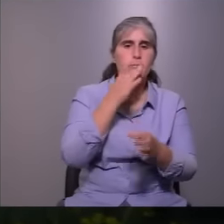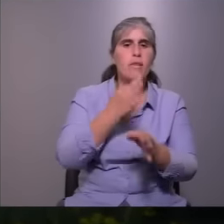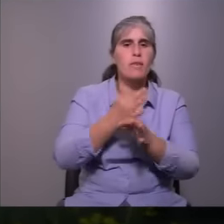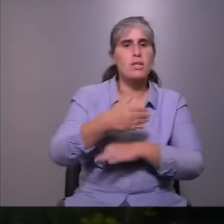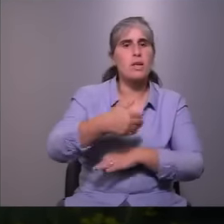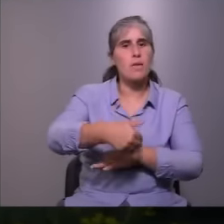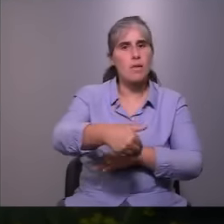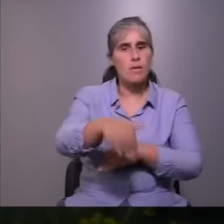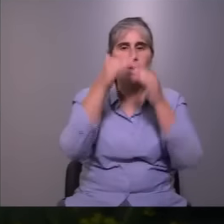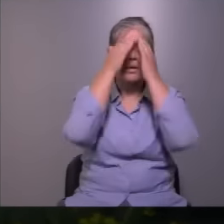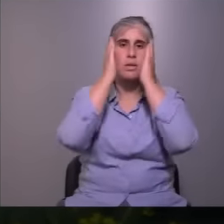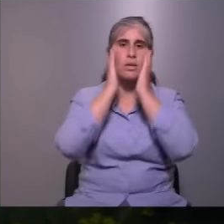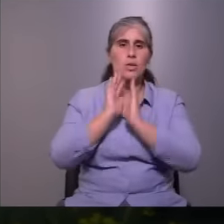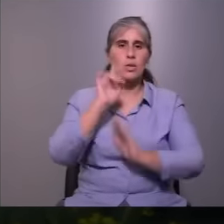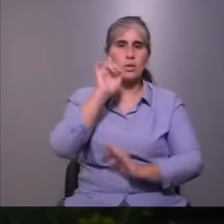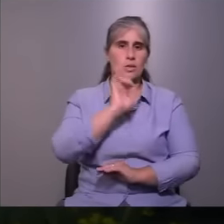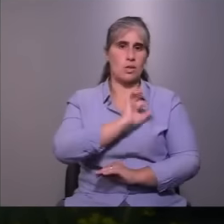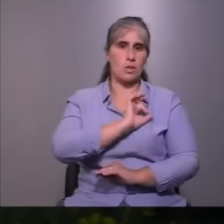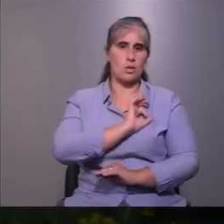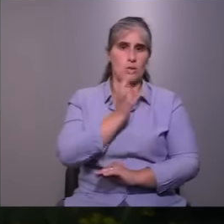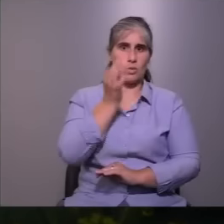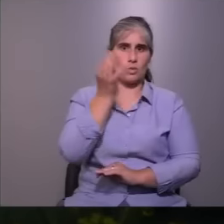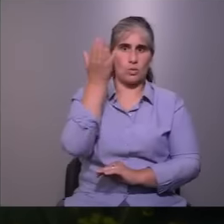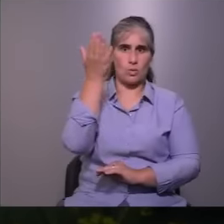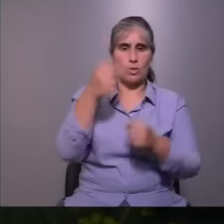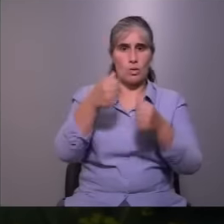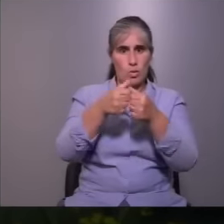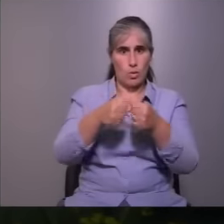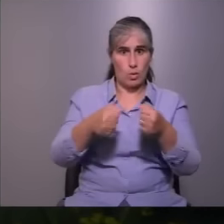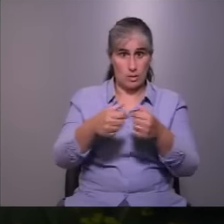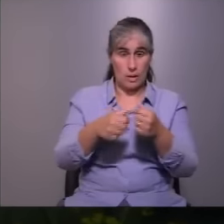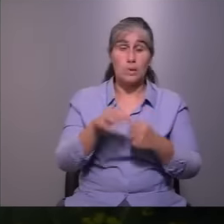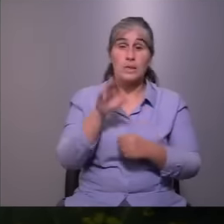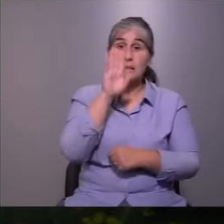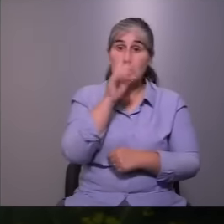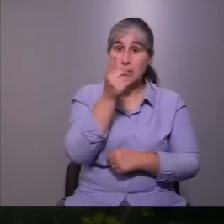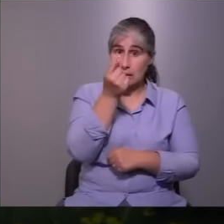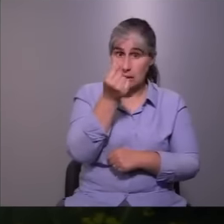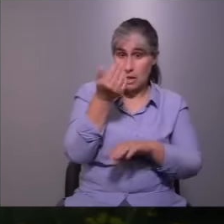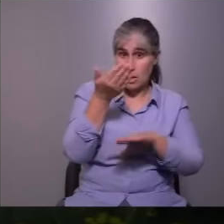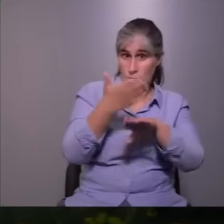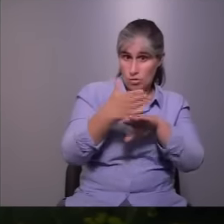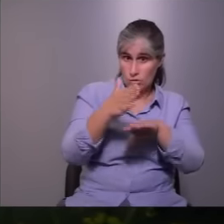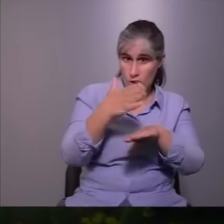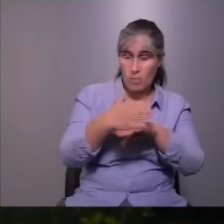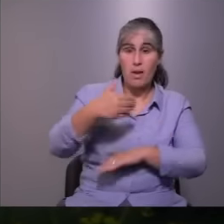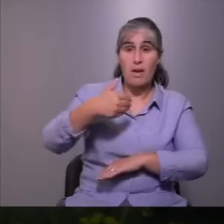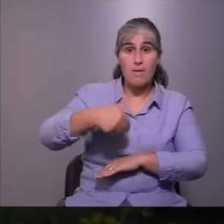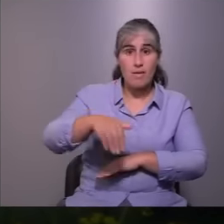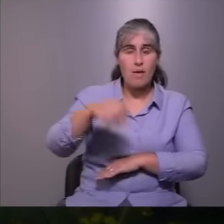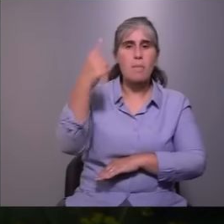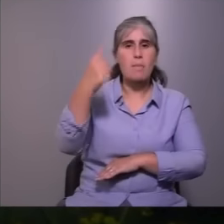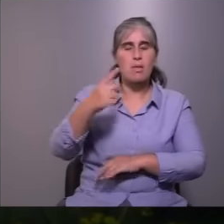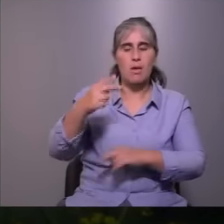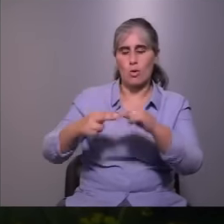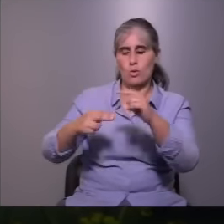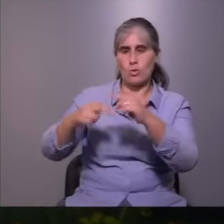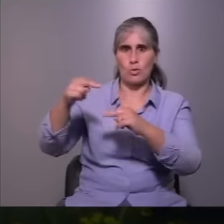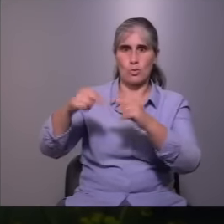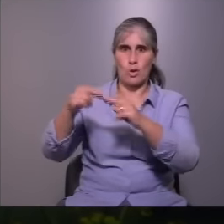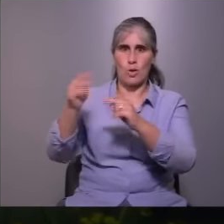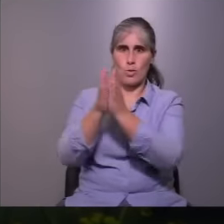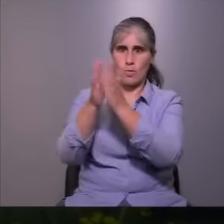dinheiro dos andores é para a festa de Nossa Senhora do Rosário e o que sobrar é para a ajuda de uma